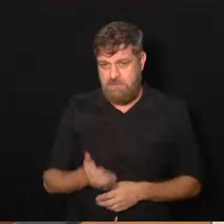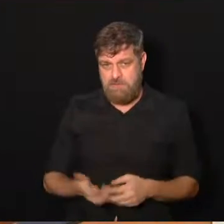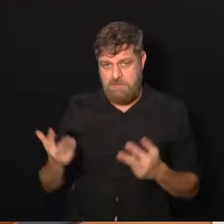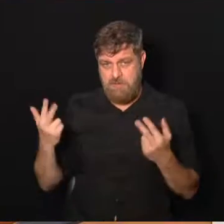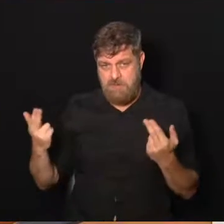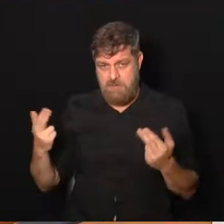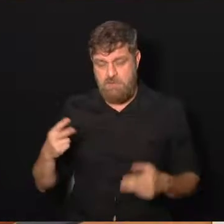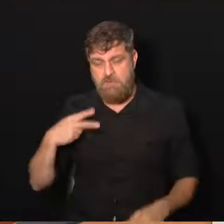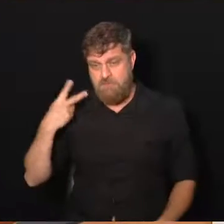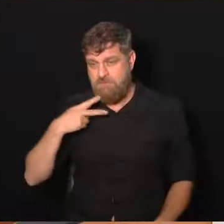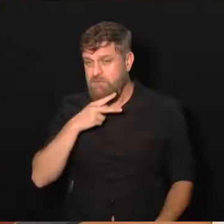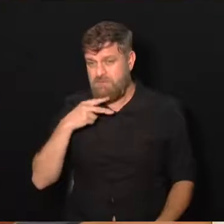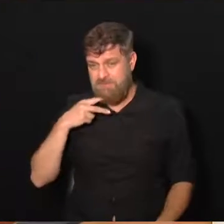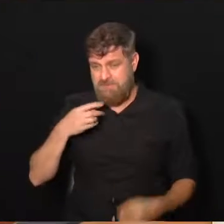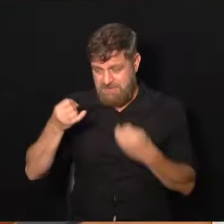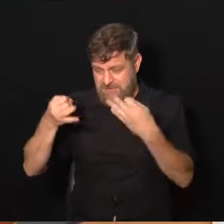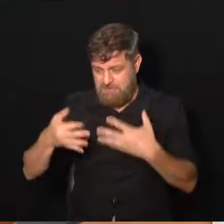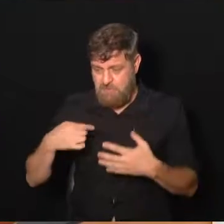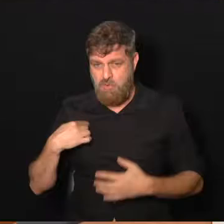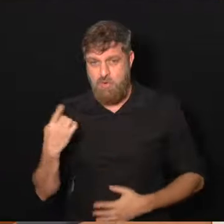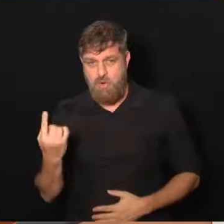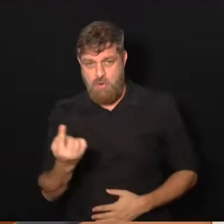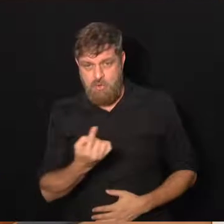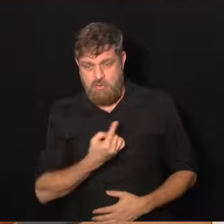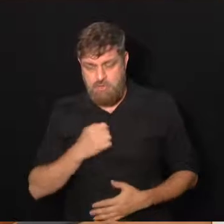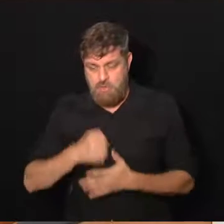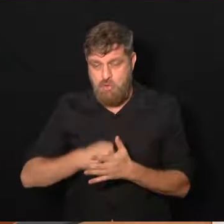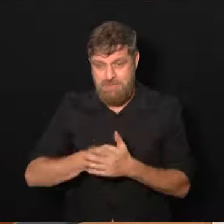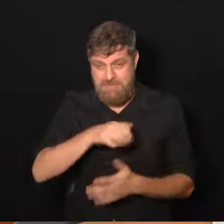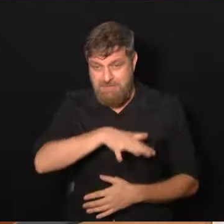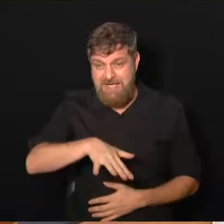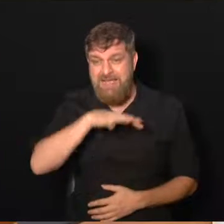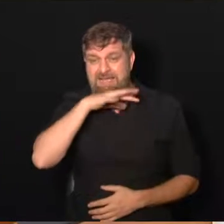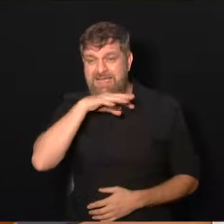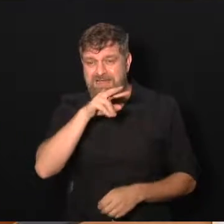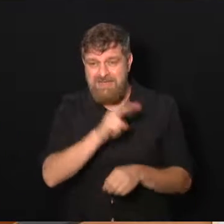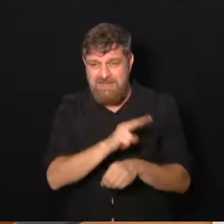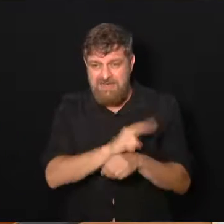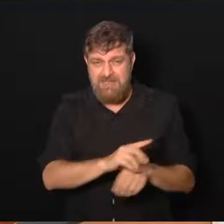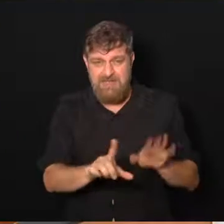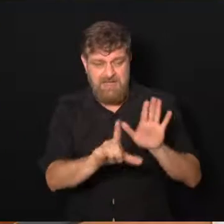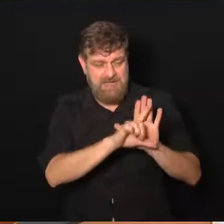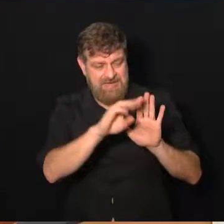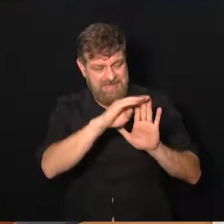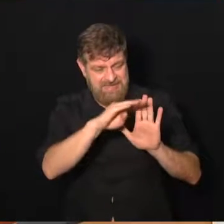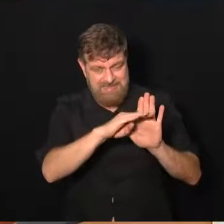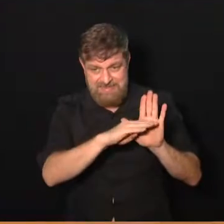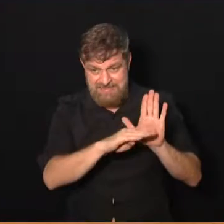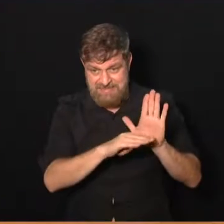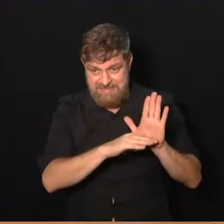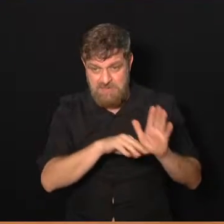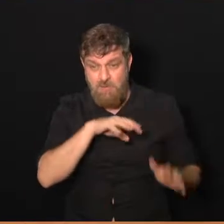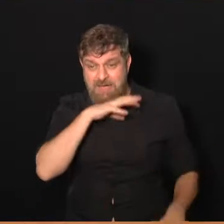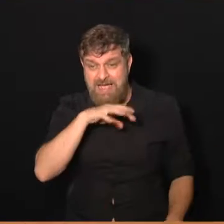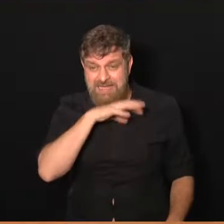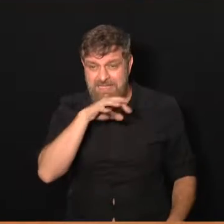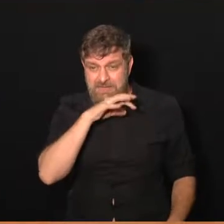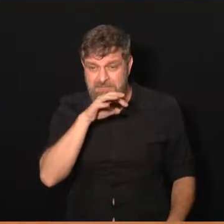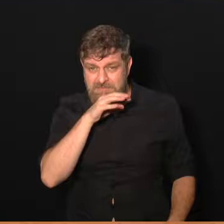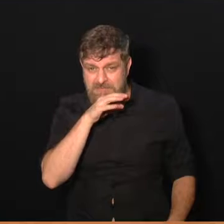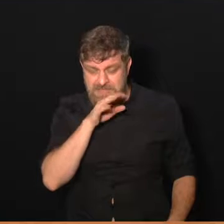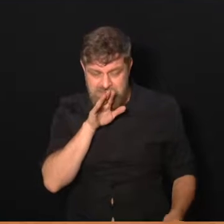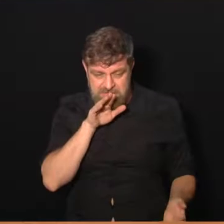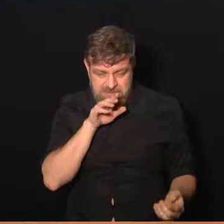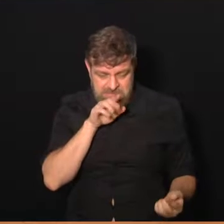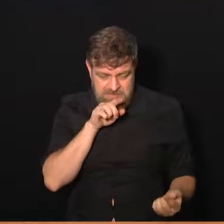do vereador, para nós que somos da causa animal, a legislação que trata dos animais,